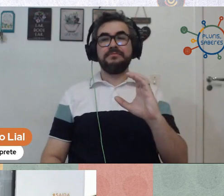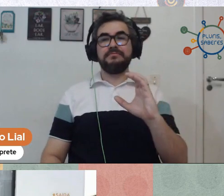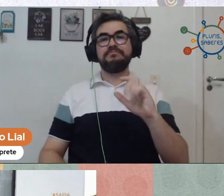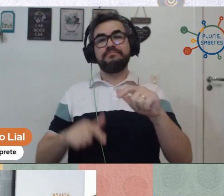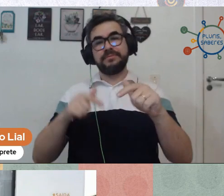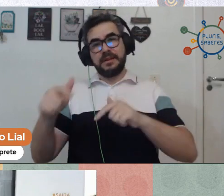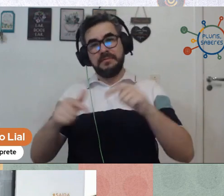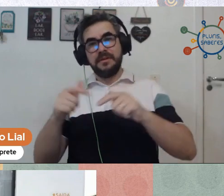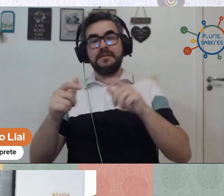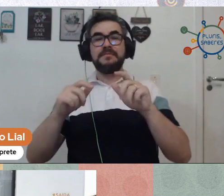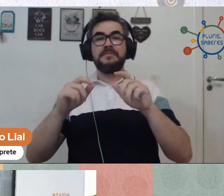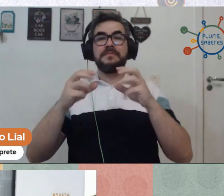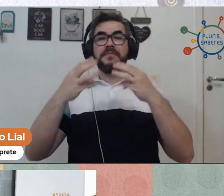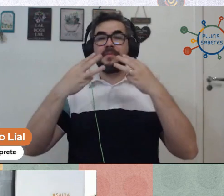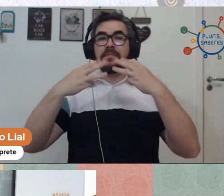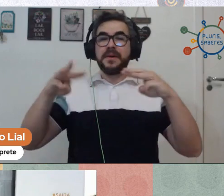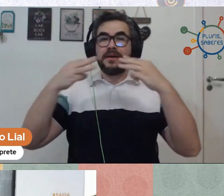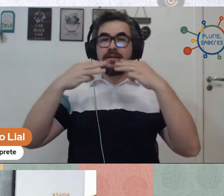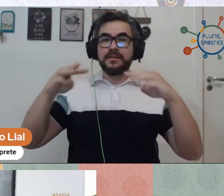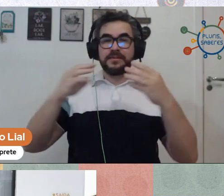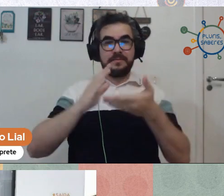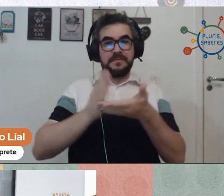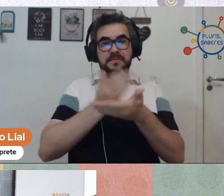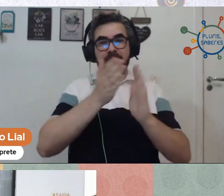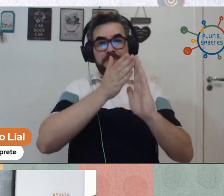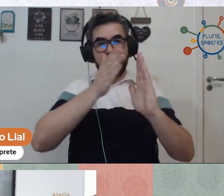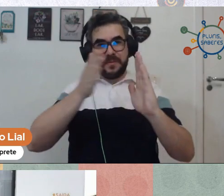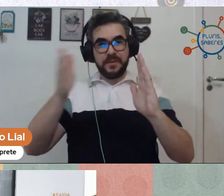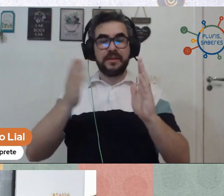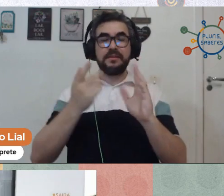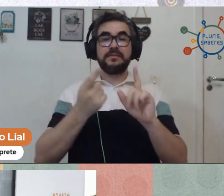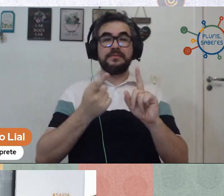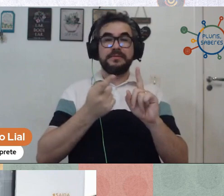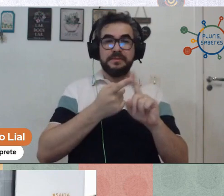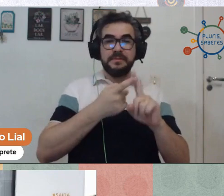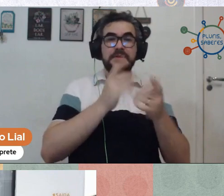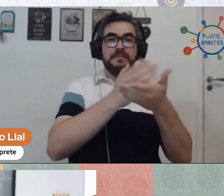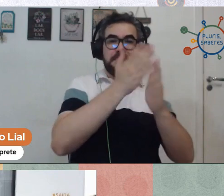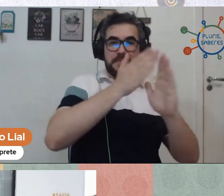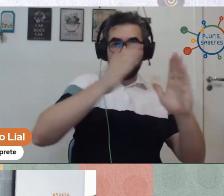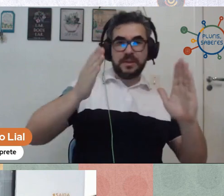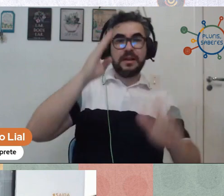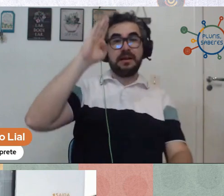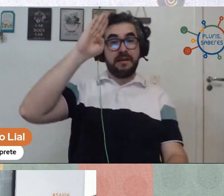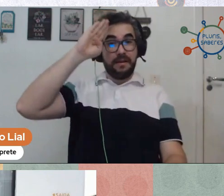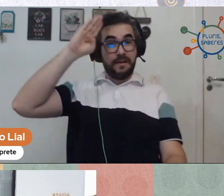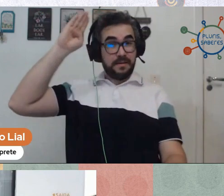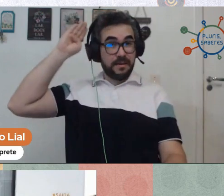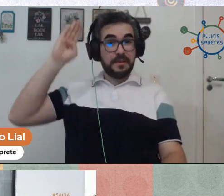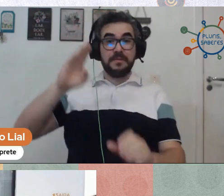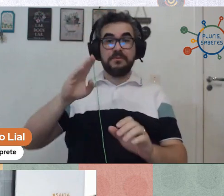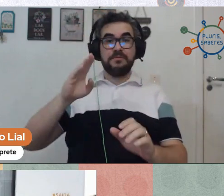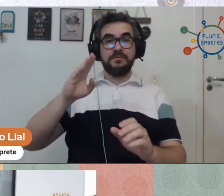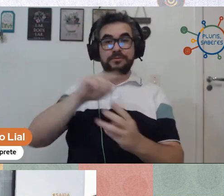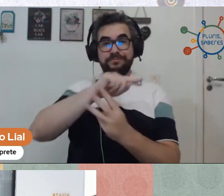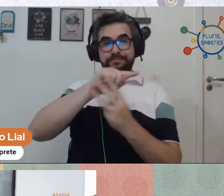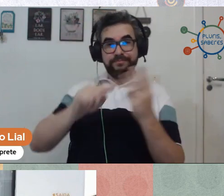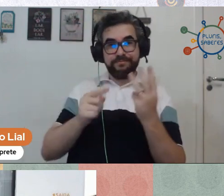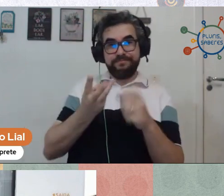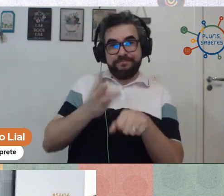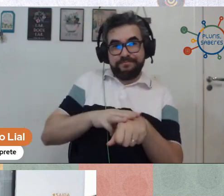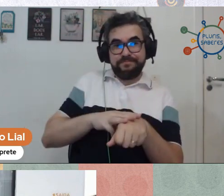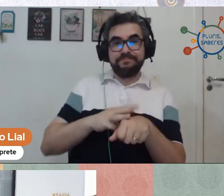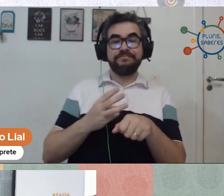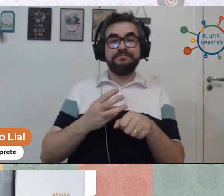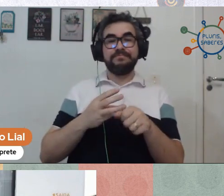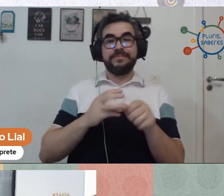e as atividades norteadoras em uma biblioteca acadêmica como ensino, pesquisa e extensão. Colega, a